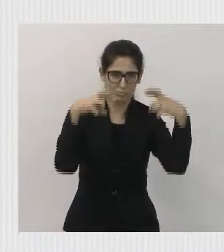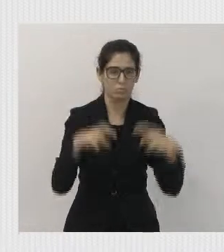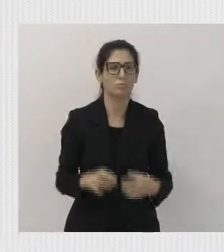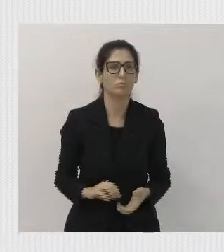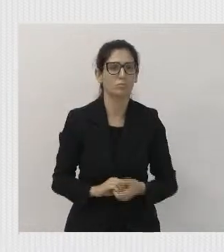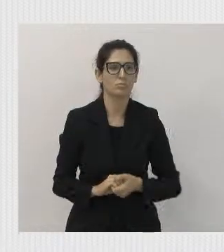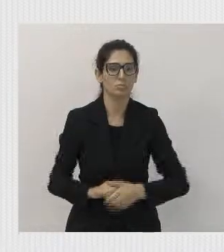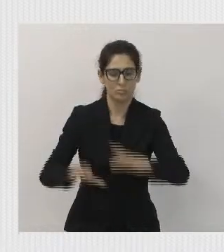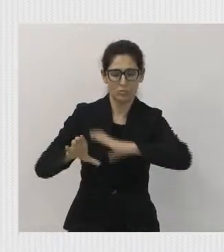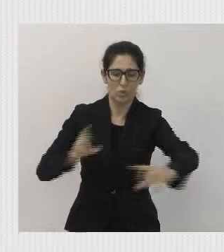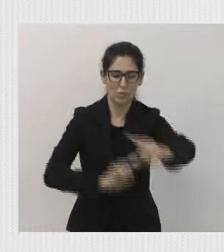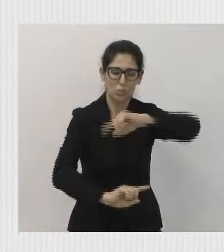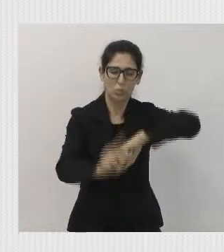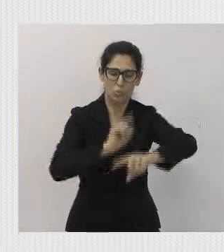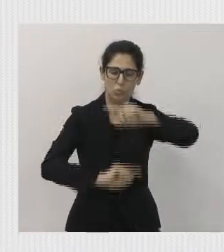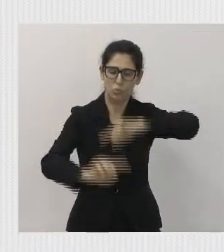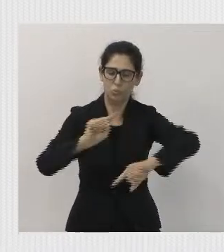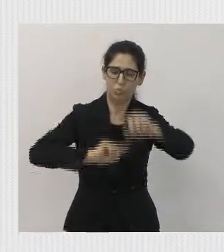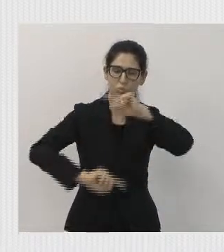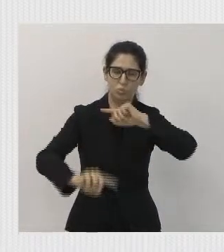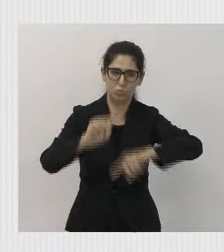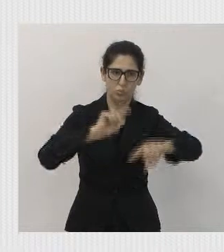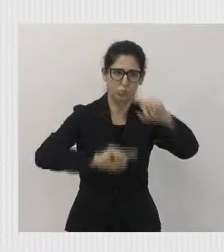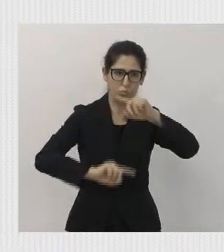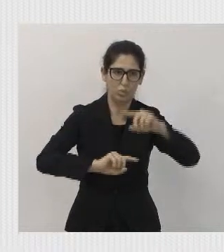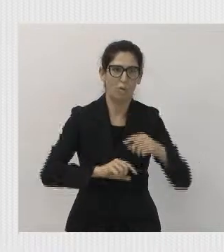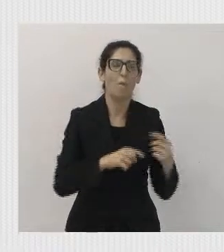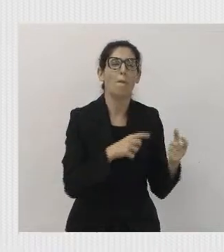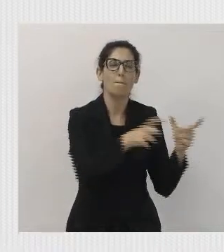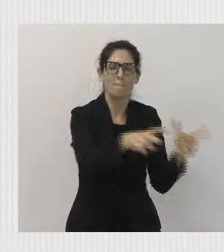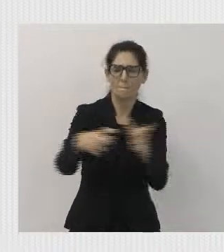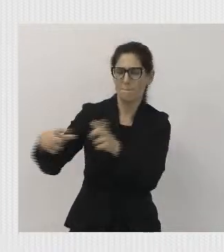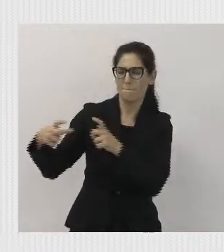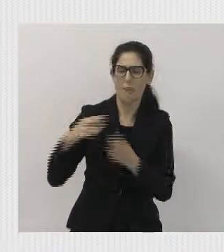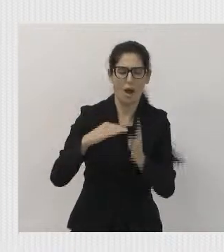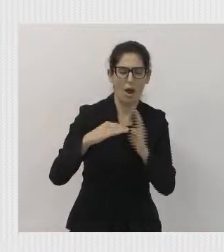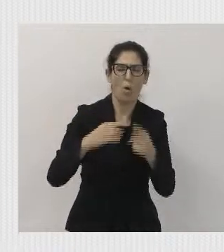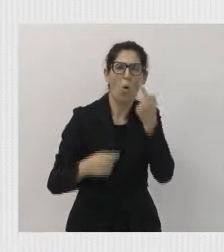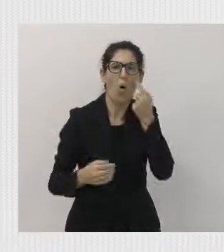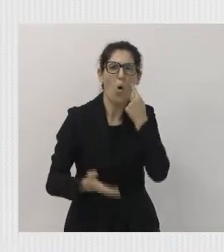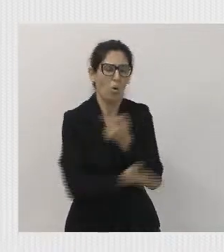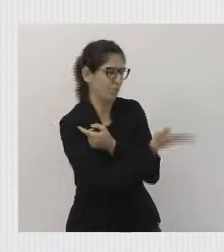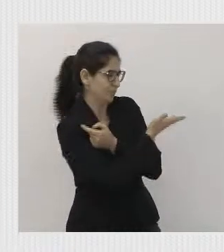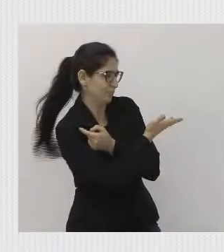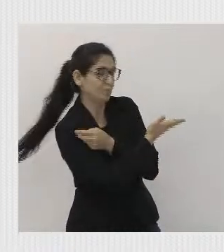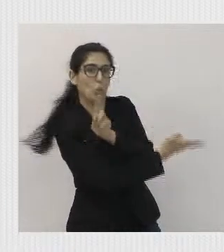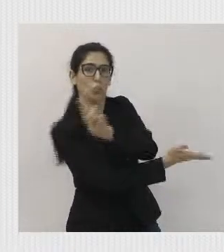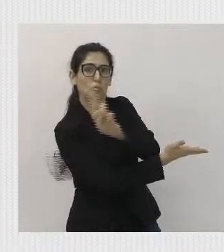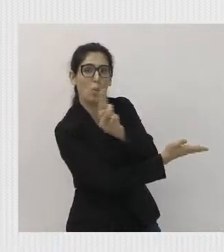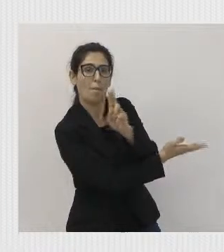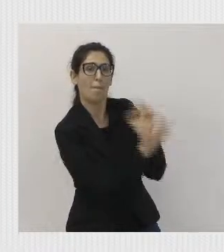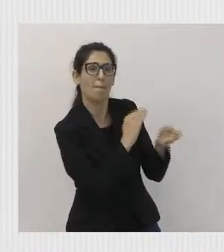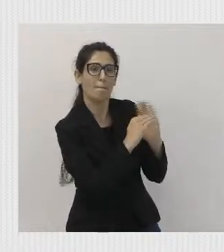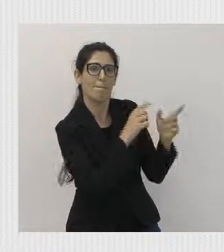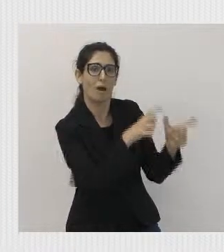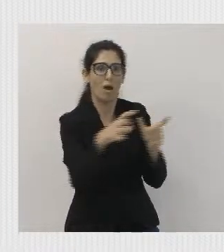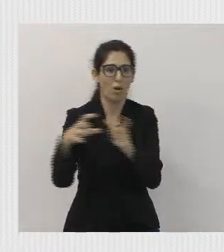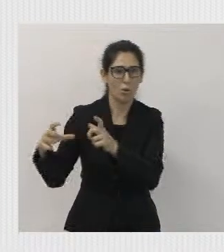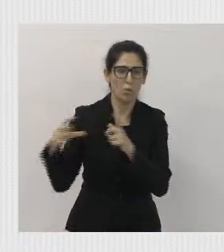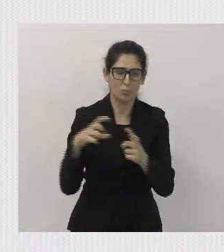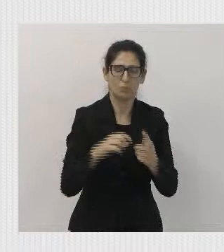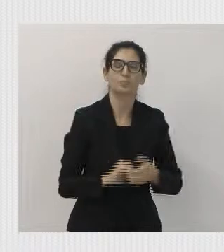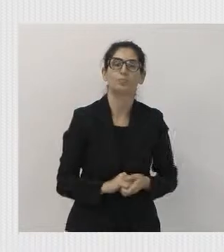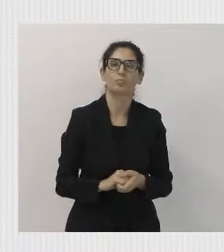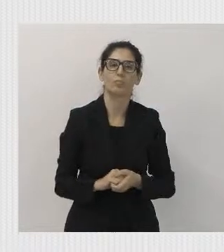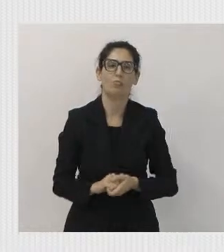estruturantes de drenagem do Parque Imperial, Pedra Mar, toda a região do São João, Jardim Ciesa, Jacinto e o Tanquinho,